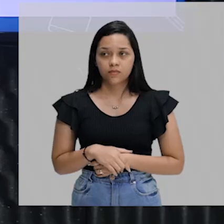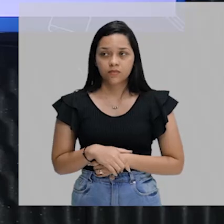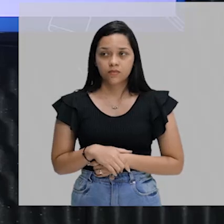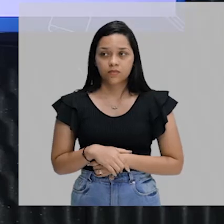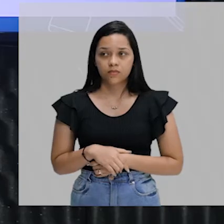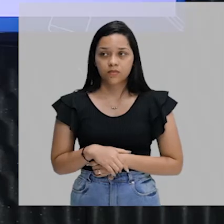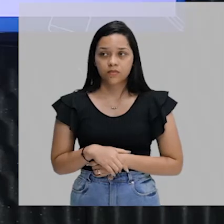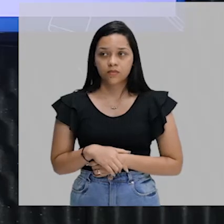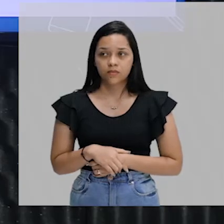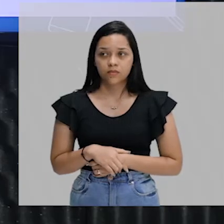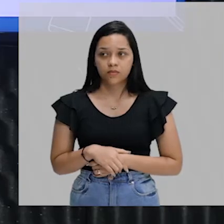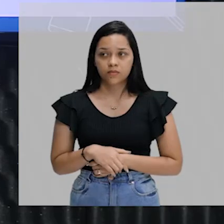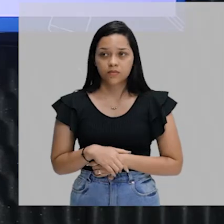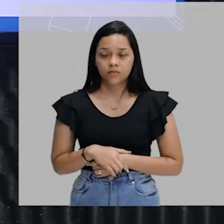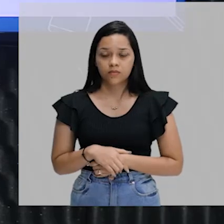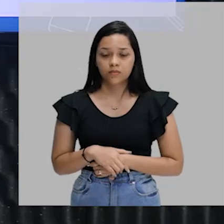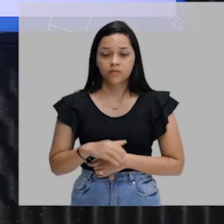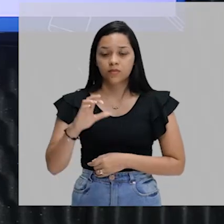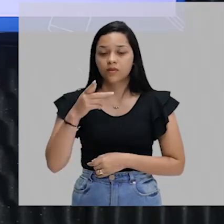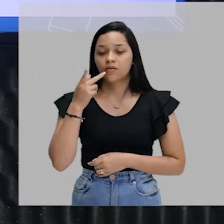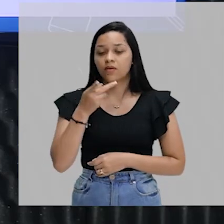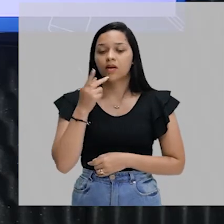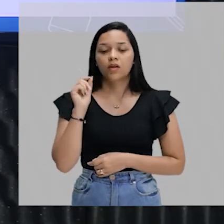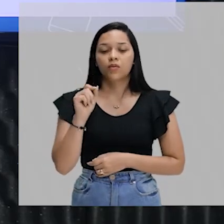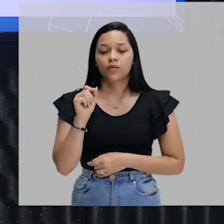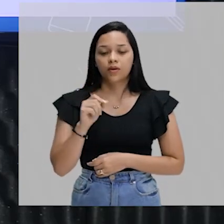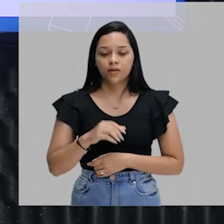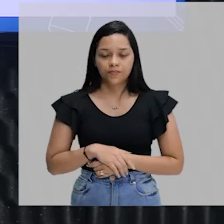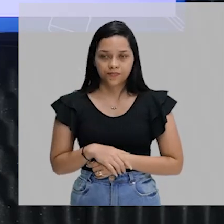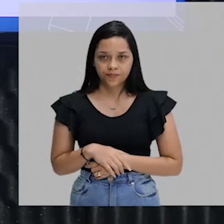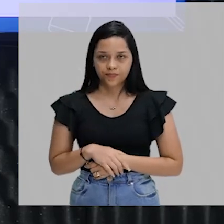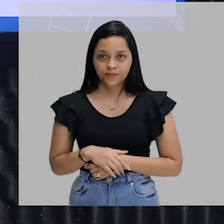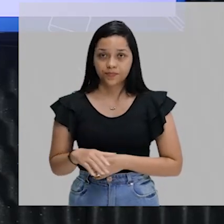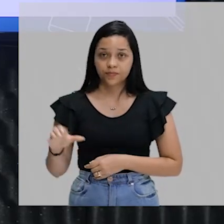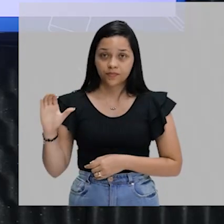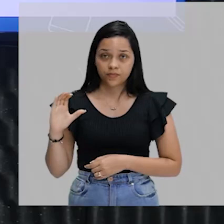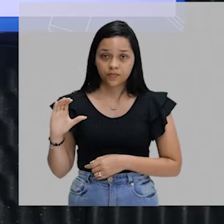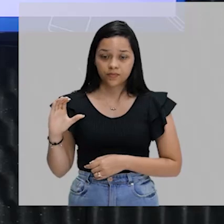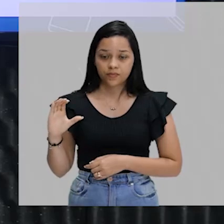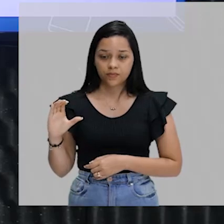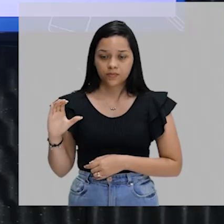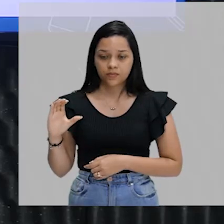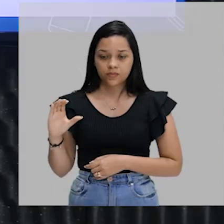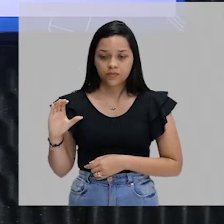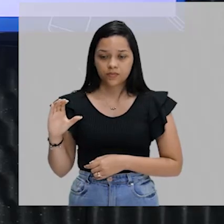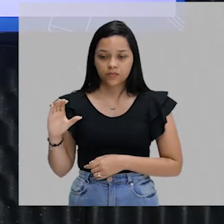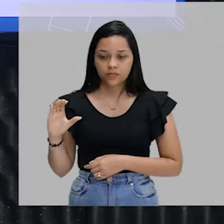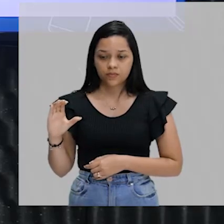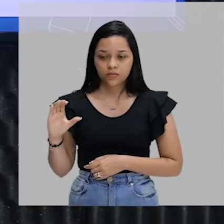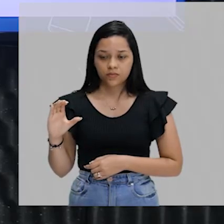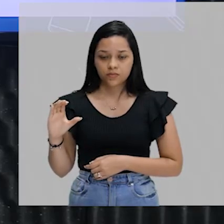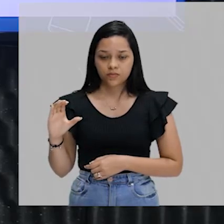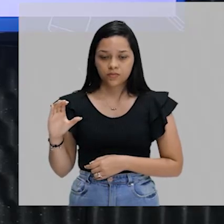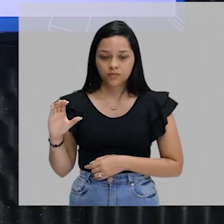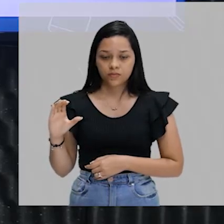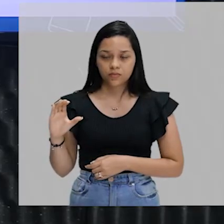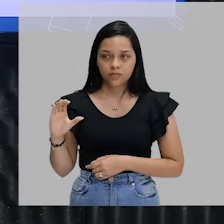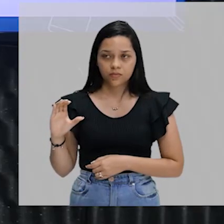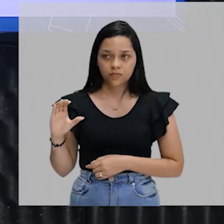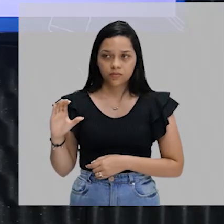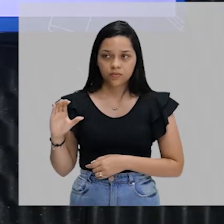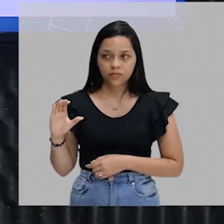Pessoal, a letra C fala o seguinte: a capacidade da linhagem de cruzar com espécies selvagens